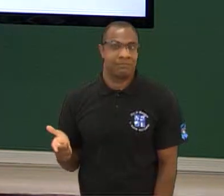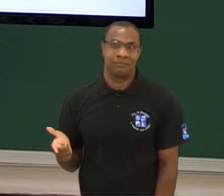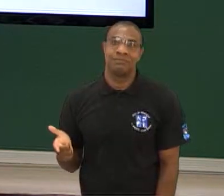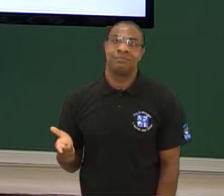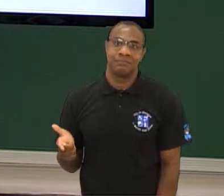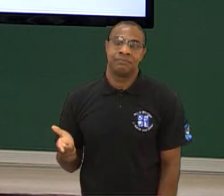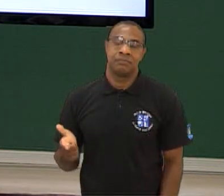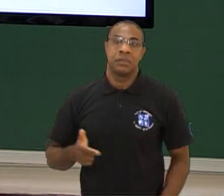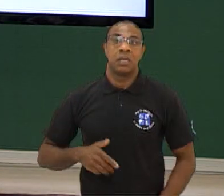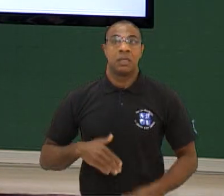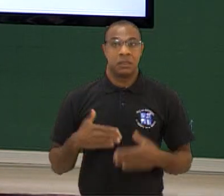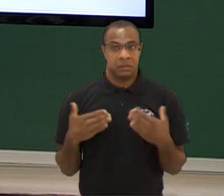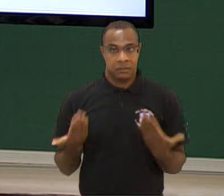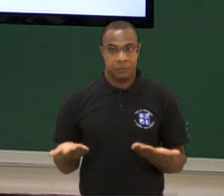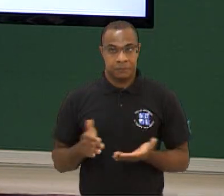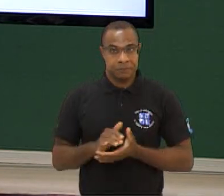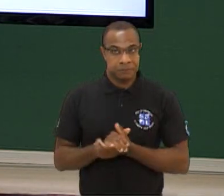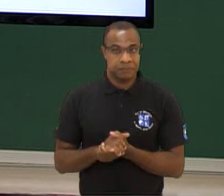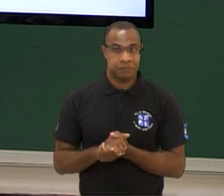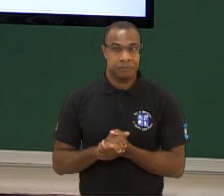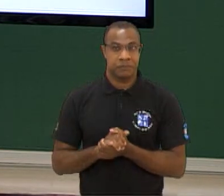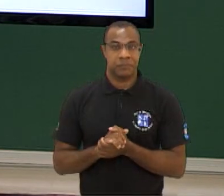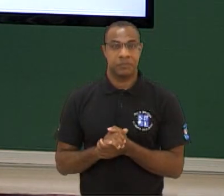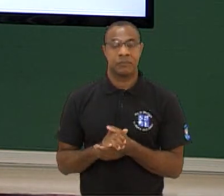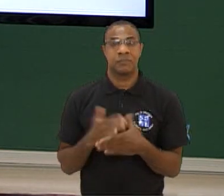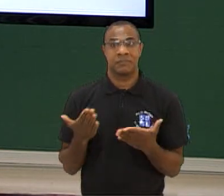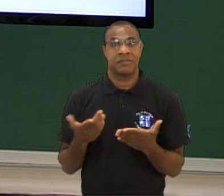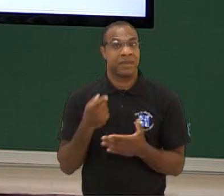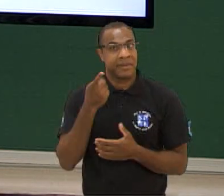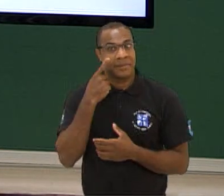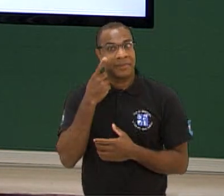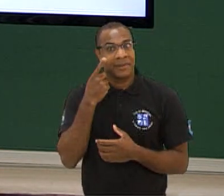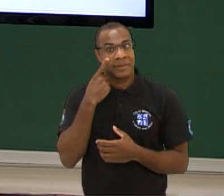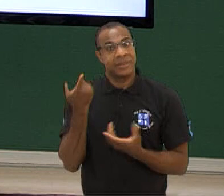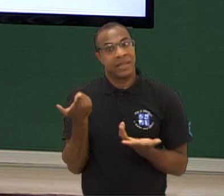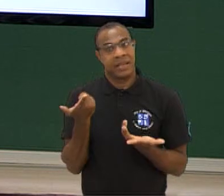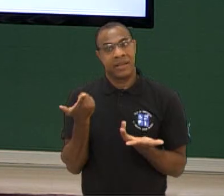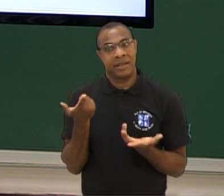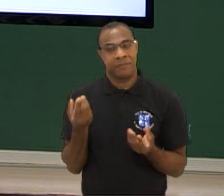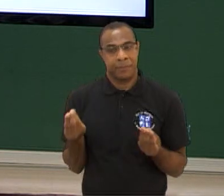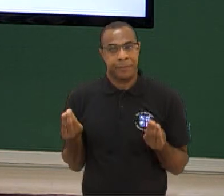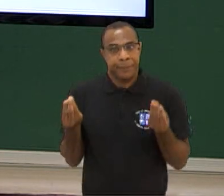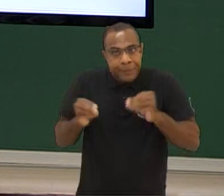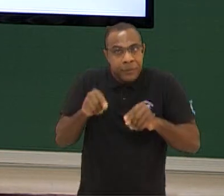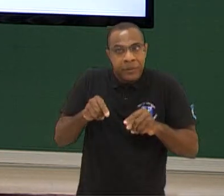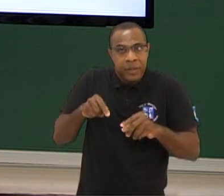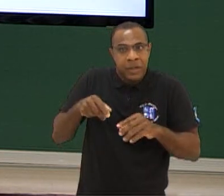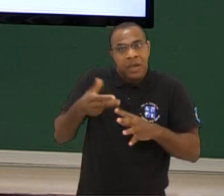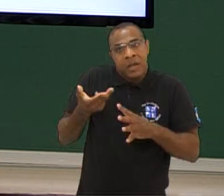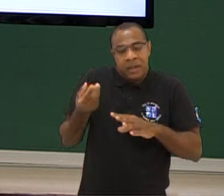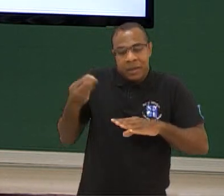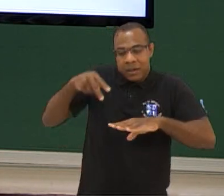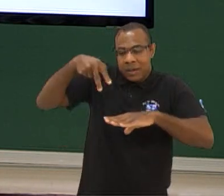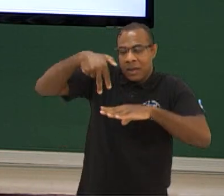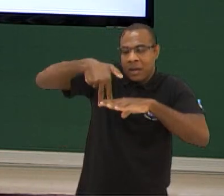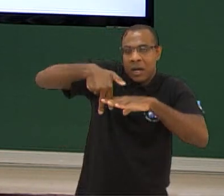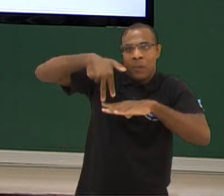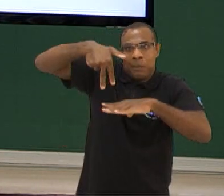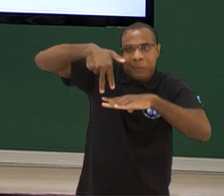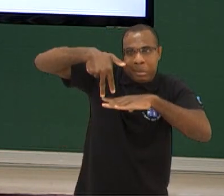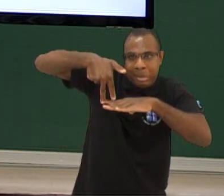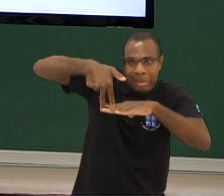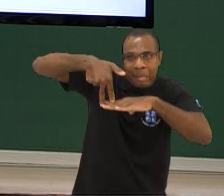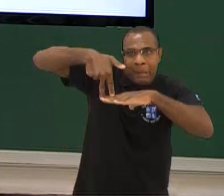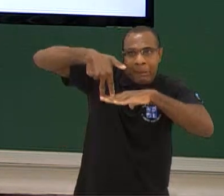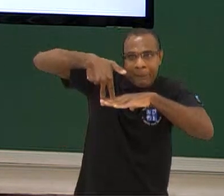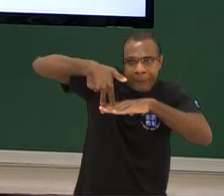BO. Então, a gente, de alguma forma, a gente vai tentar aplicar uma força no segundo corpo, porque a ação e reação elas acontecem sobre